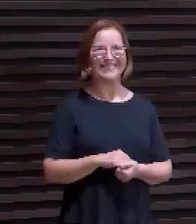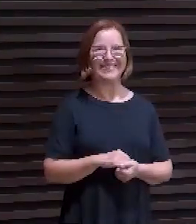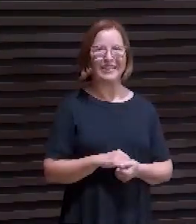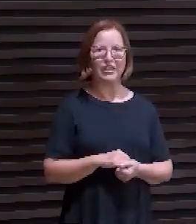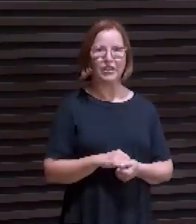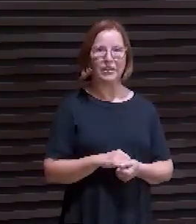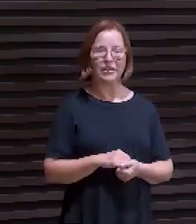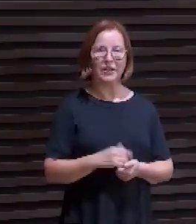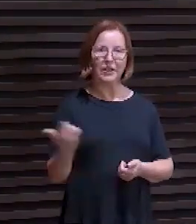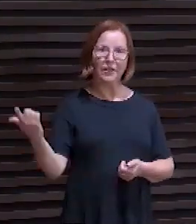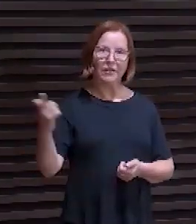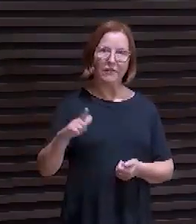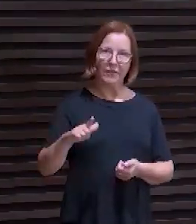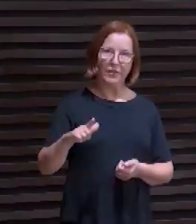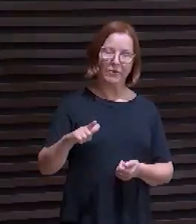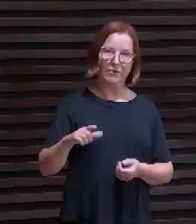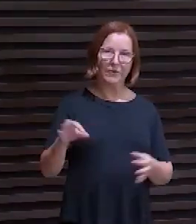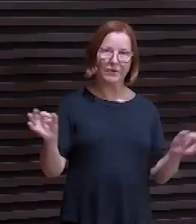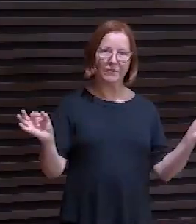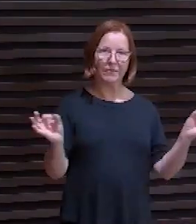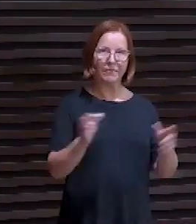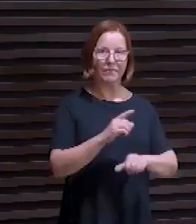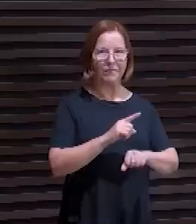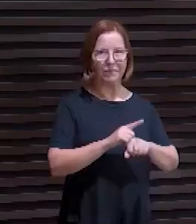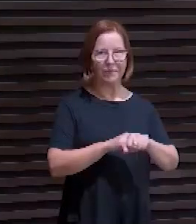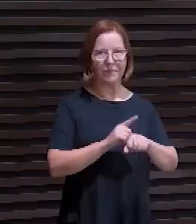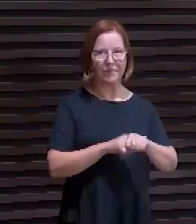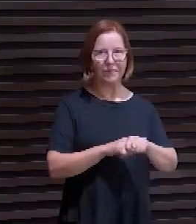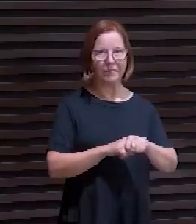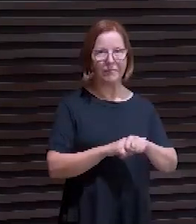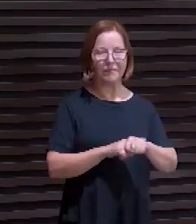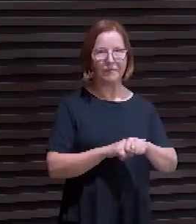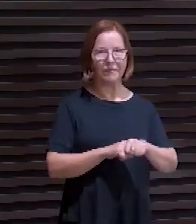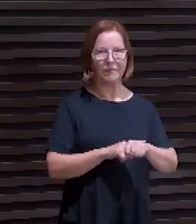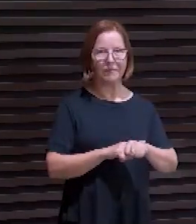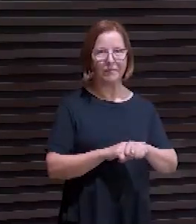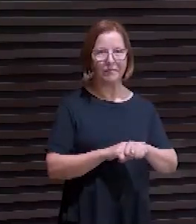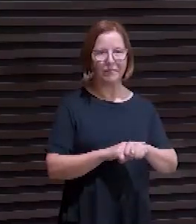Vindo, porém, a plenitude dos tempos,